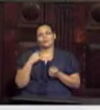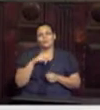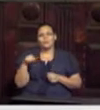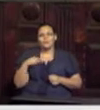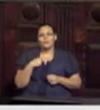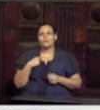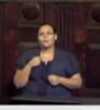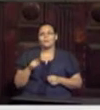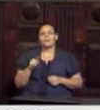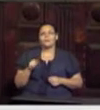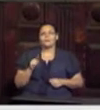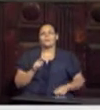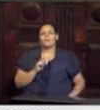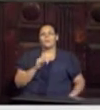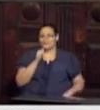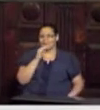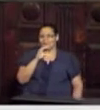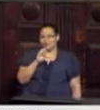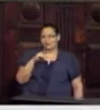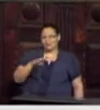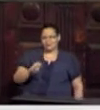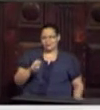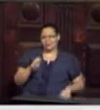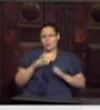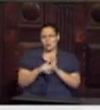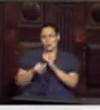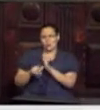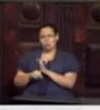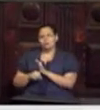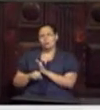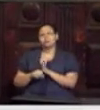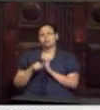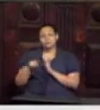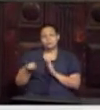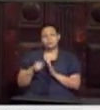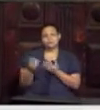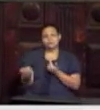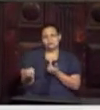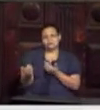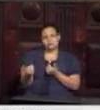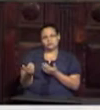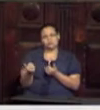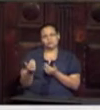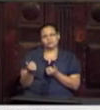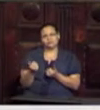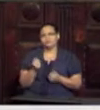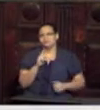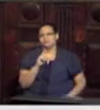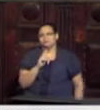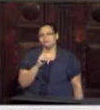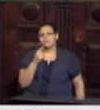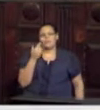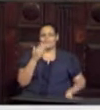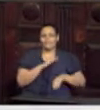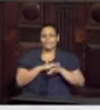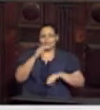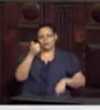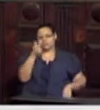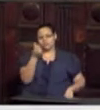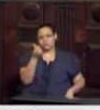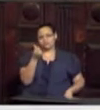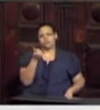nessa atividade criminosa, e aí esses adolescentes, não mais do que 16